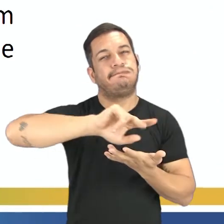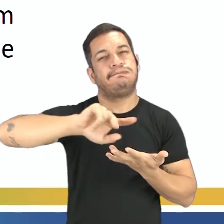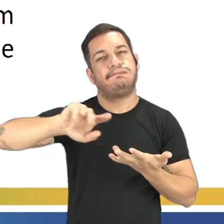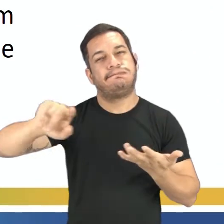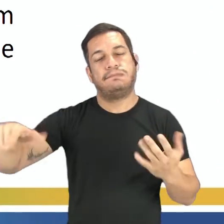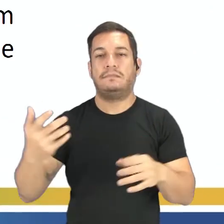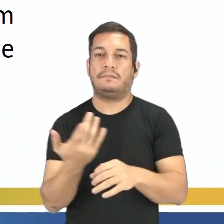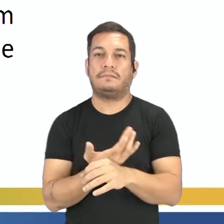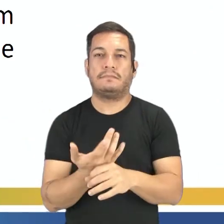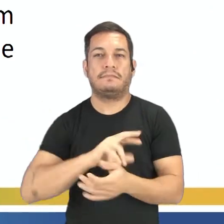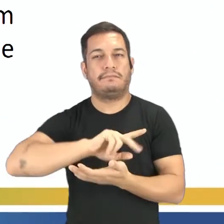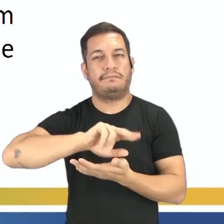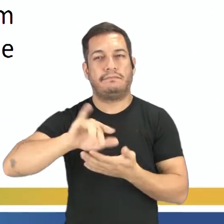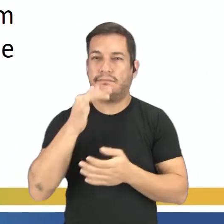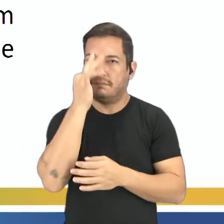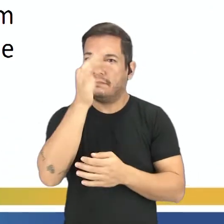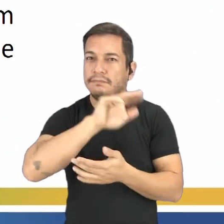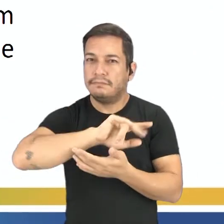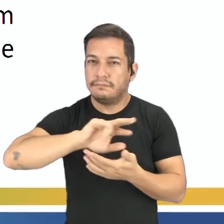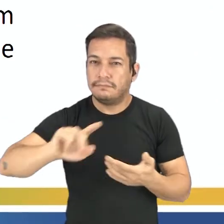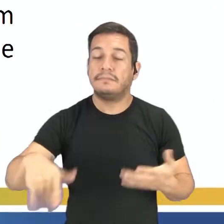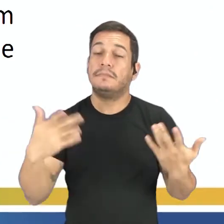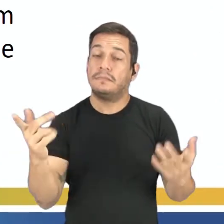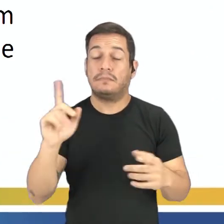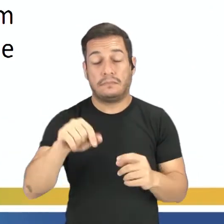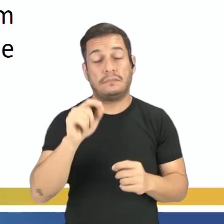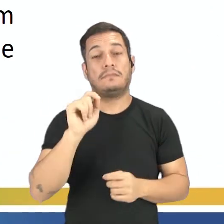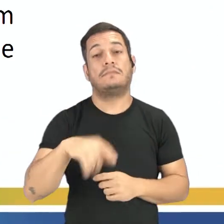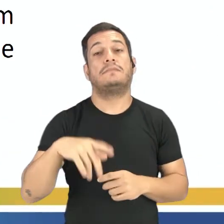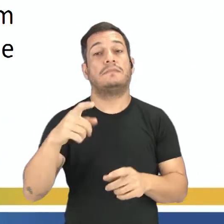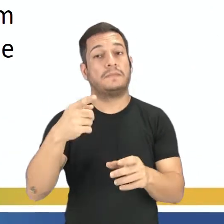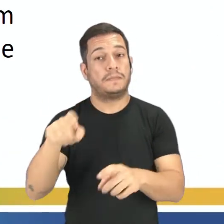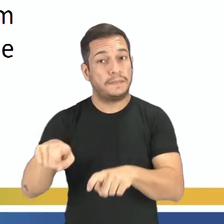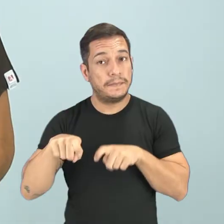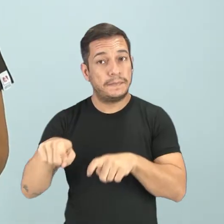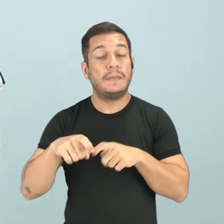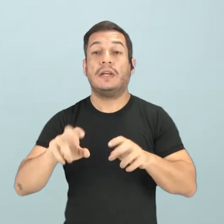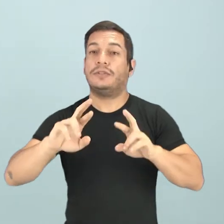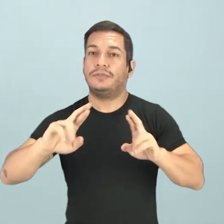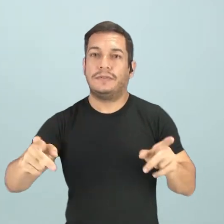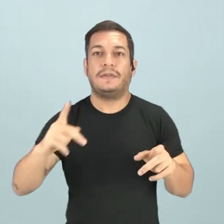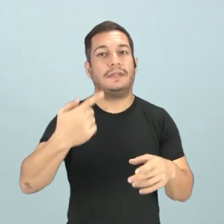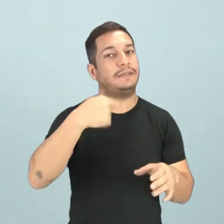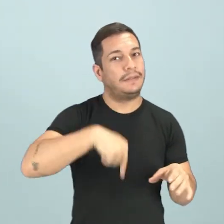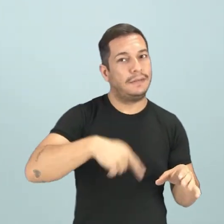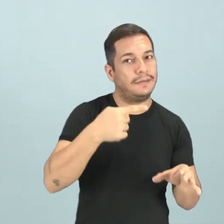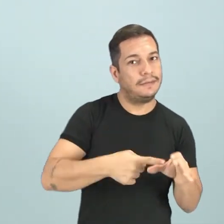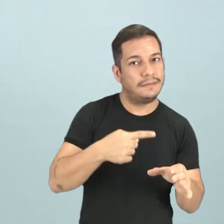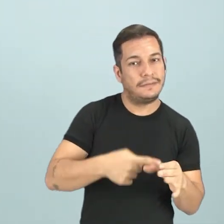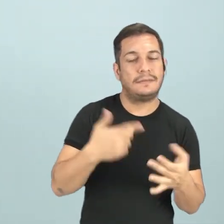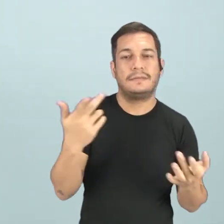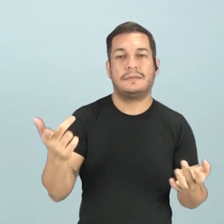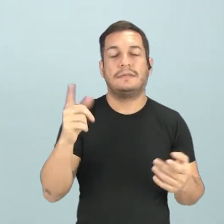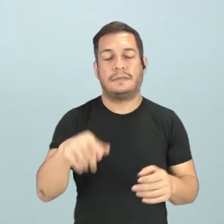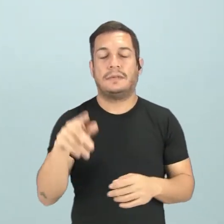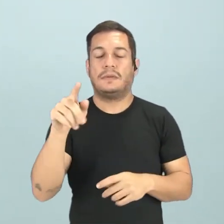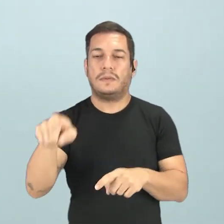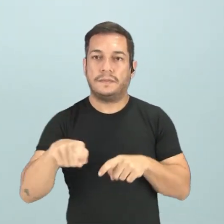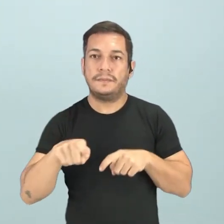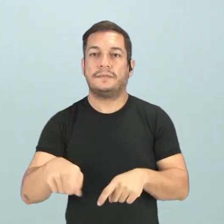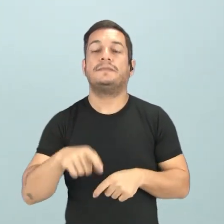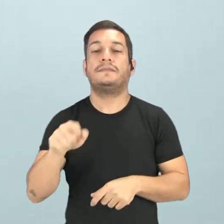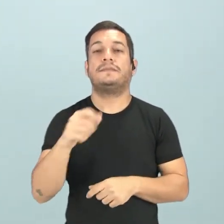características de uma paisagem rural, diferente, né, da paisagem urbana, né? Então a paisagem rural é isso. Quando